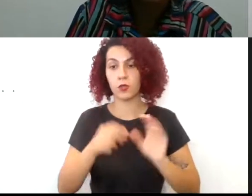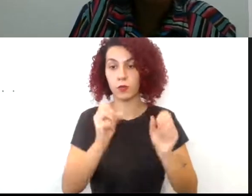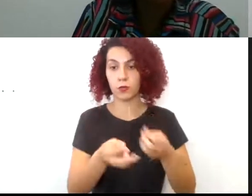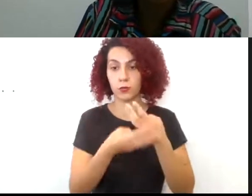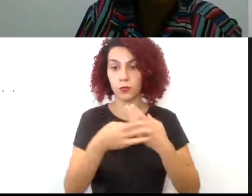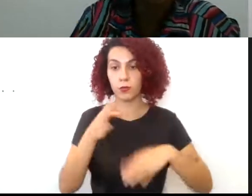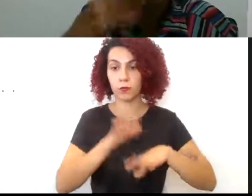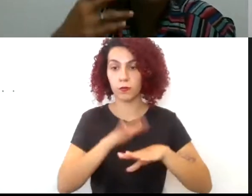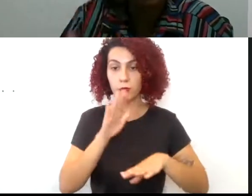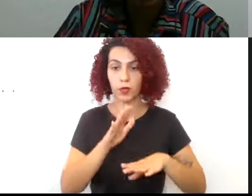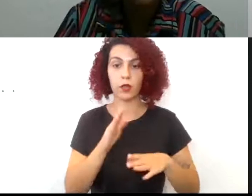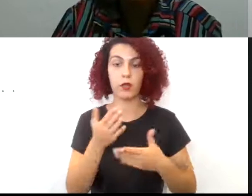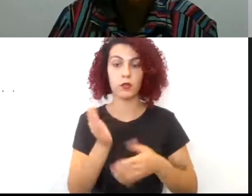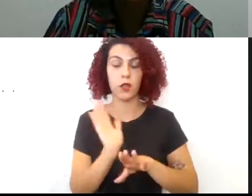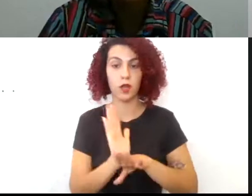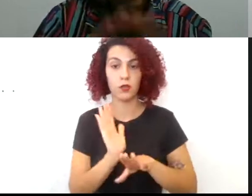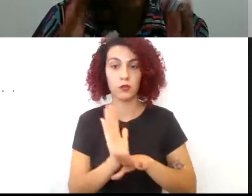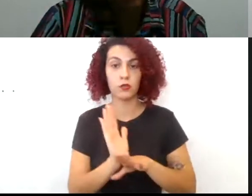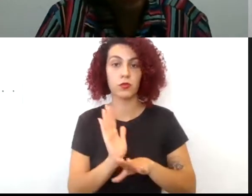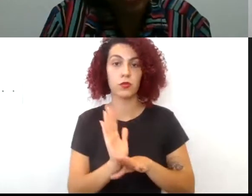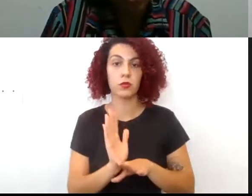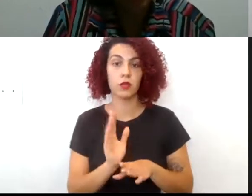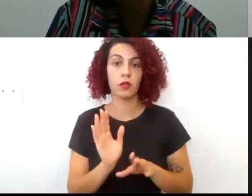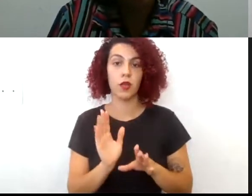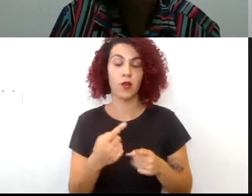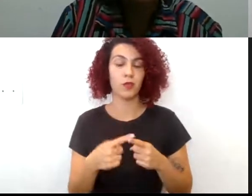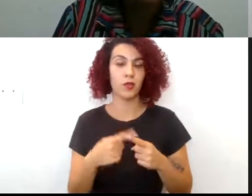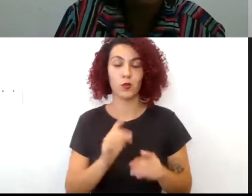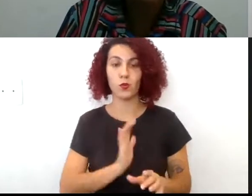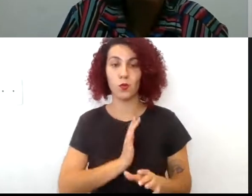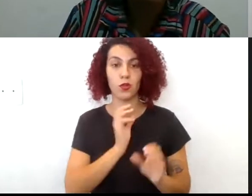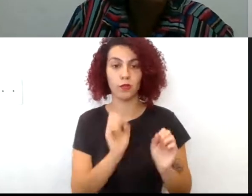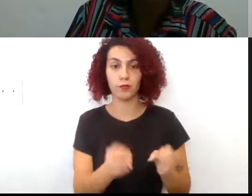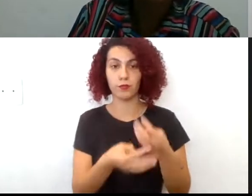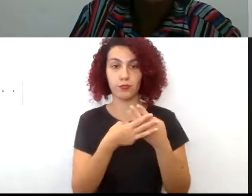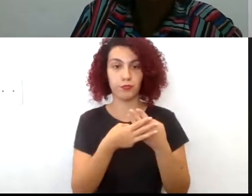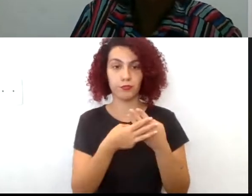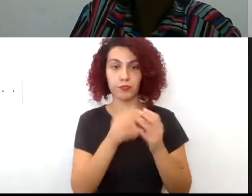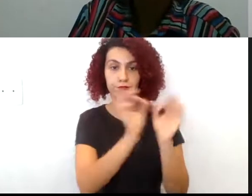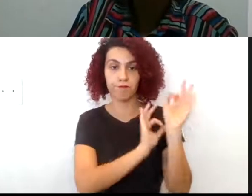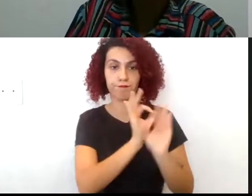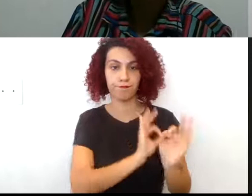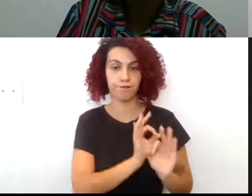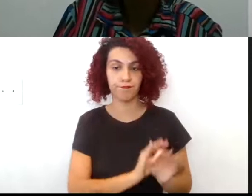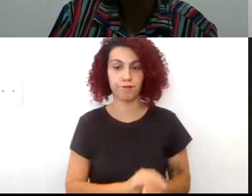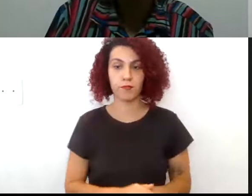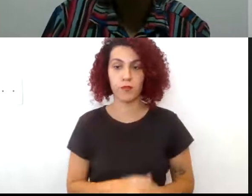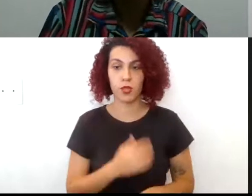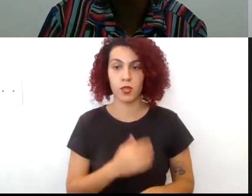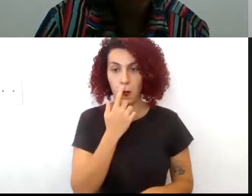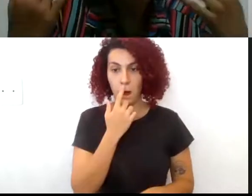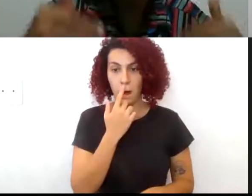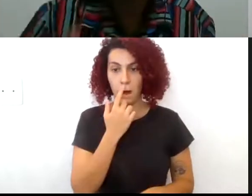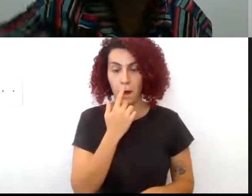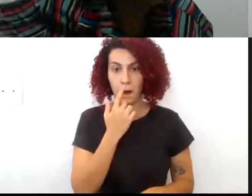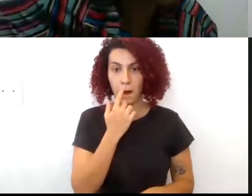porque eu acho que ajuda também no visual mas eu Sou péssima para fazer slide porque quando começa a fazer slide slide com acaba mas